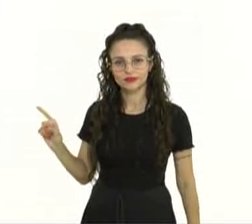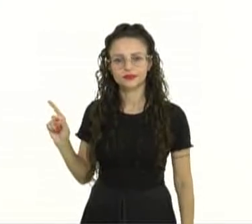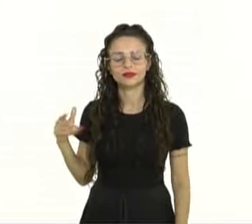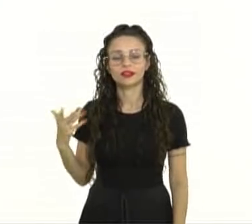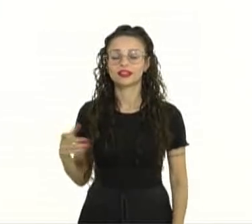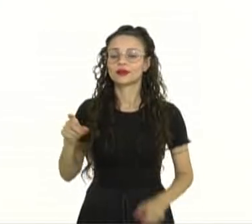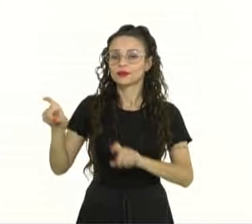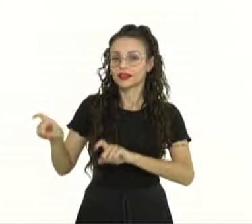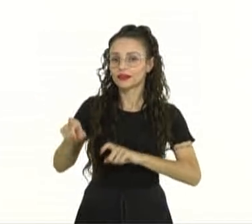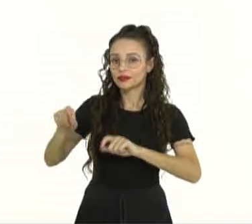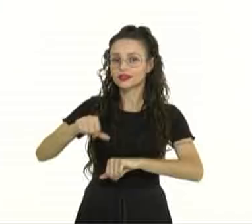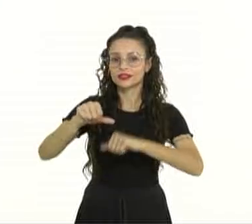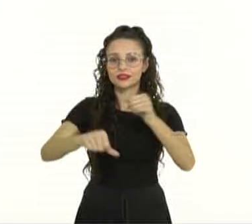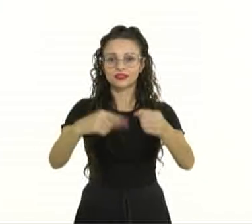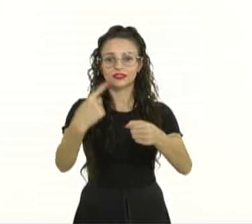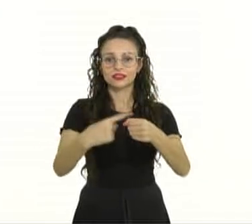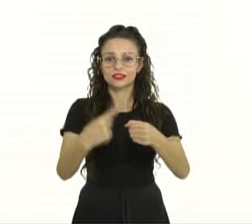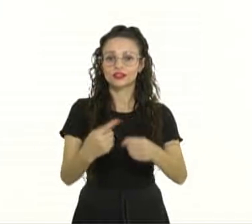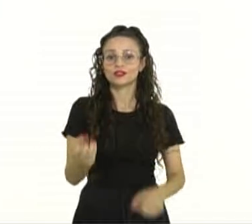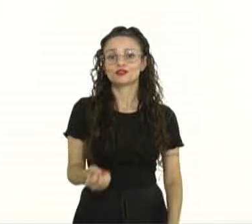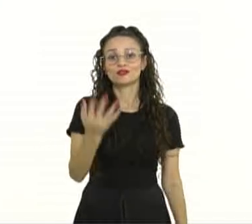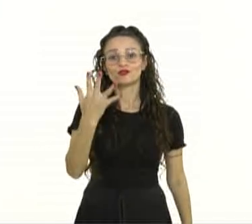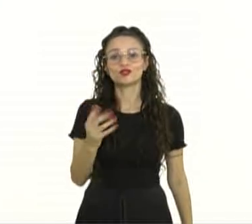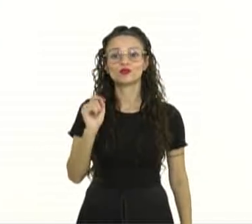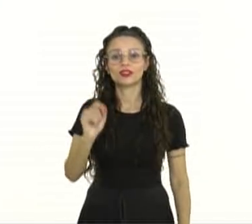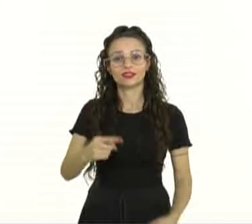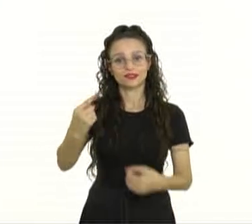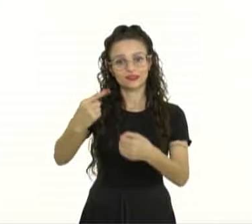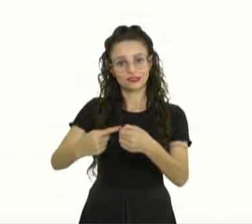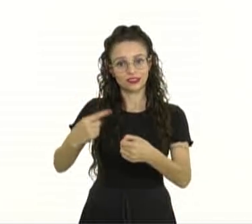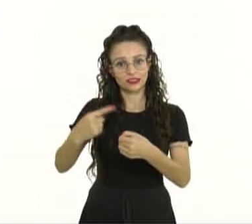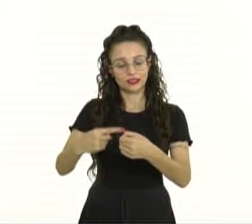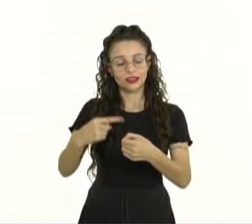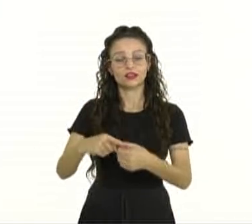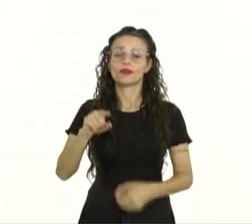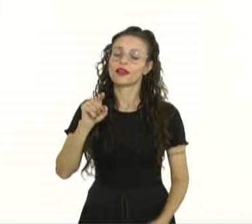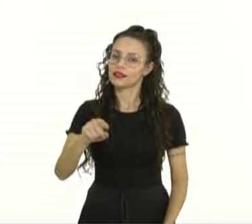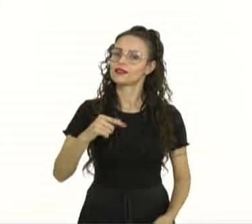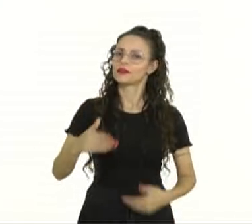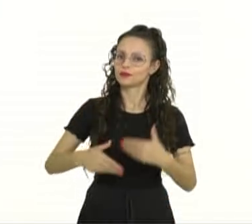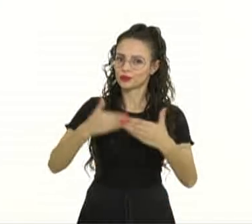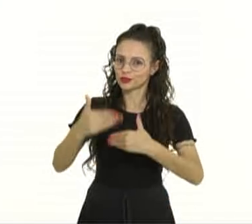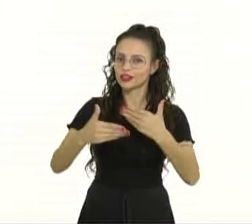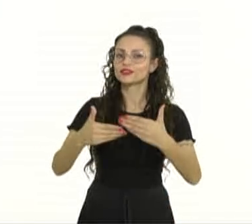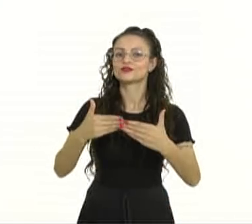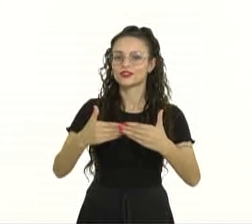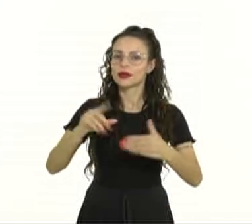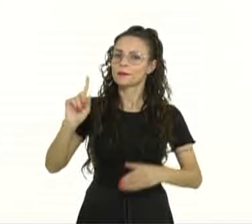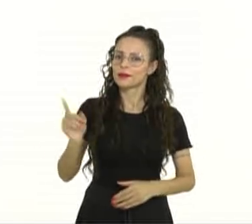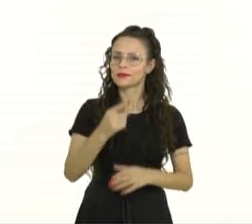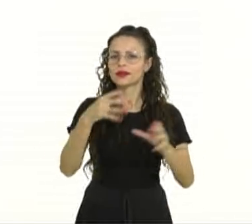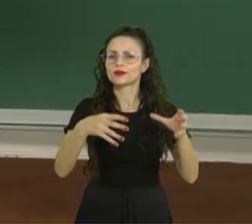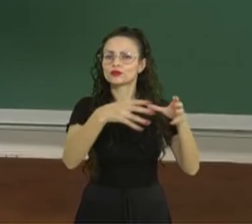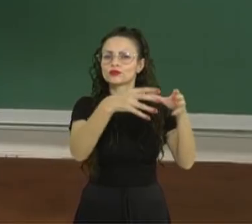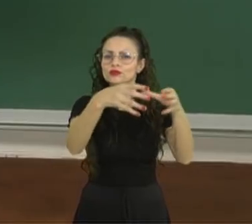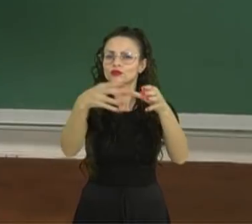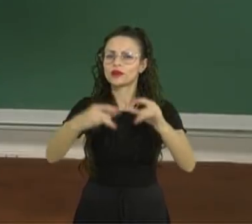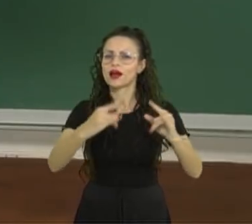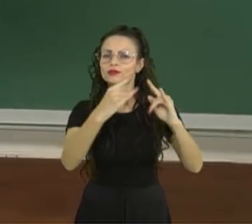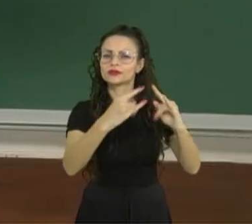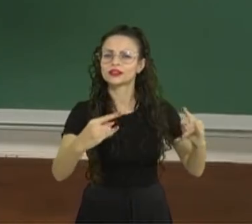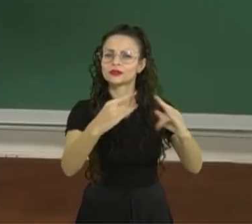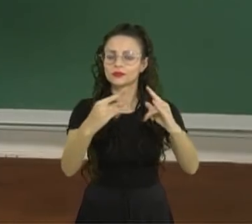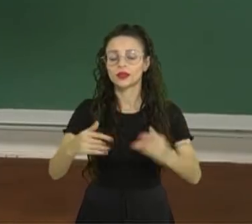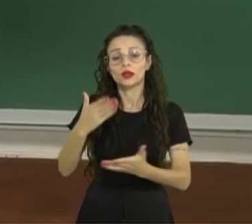das grandes transformações no meio natural foi o surgimento das cidades, considerado um processo de desenvolvimento das primeiras aldeias. Tudo começa